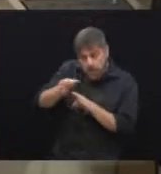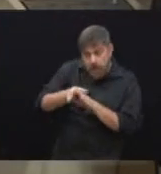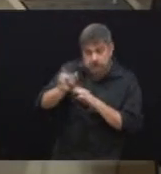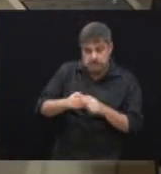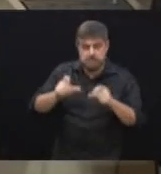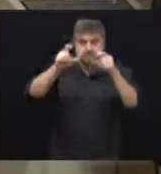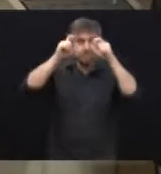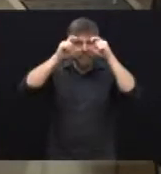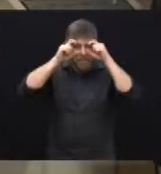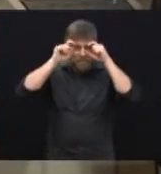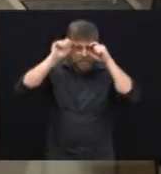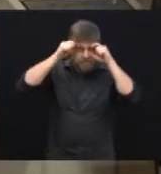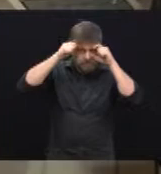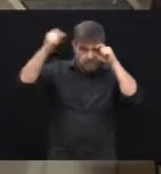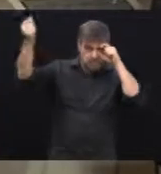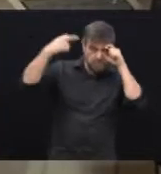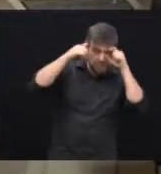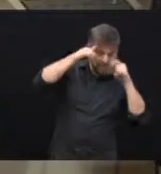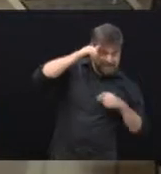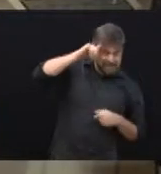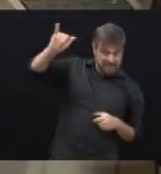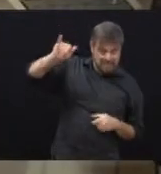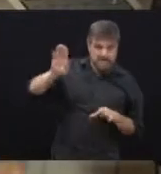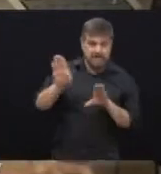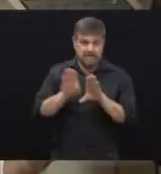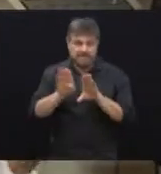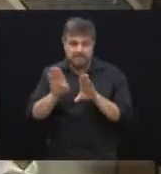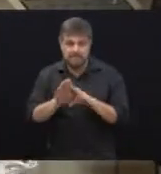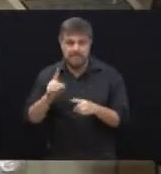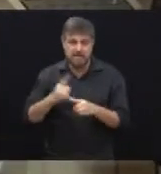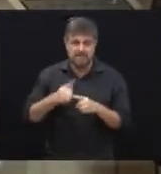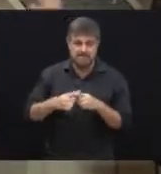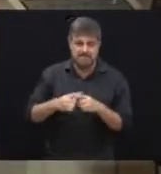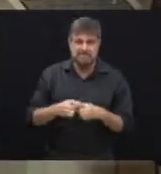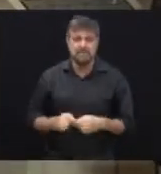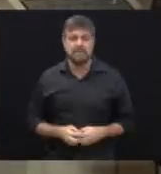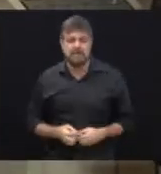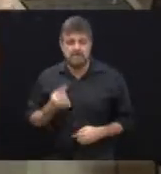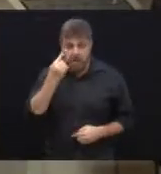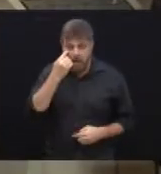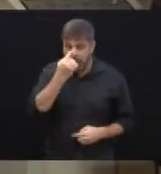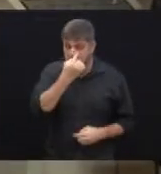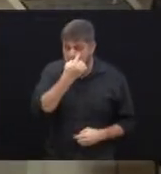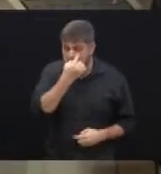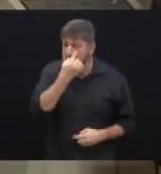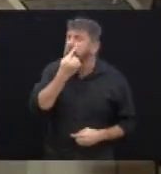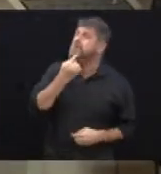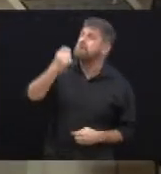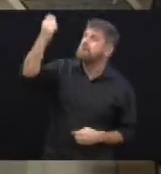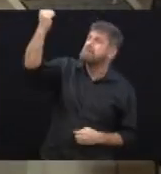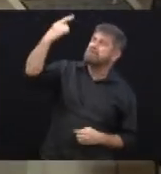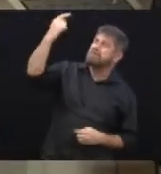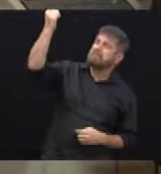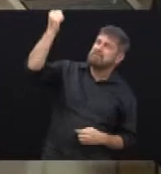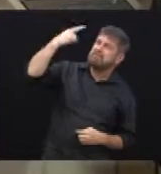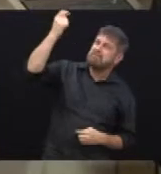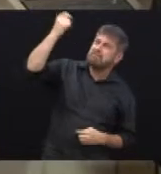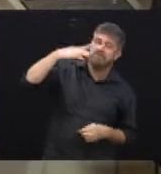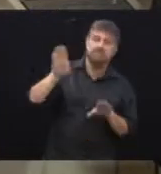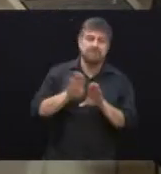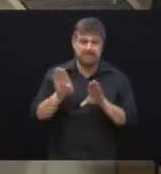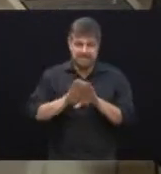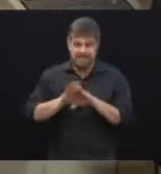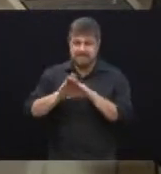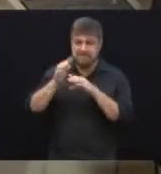gente aconselha usar óculos solar sempre, inclusive para prevenir contra a degeneração da mácula, da retina também, que